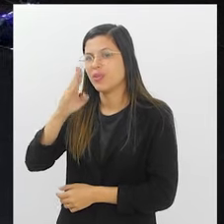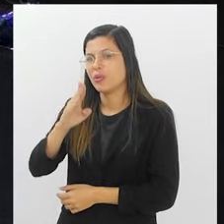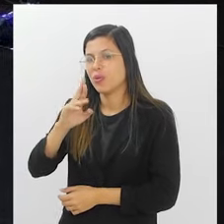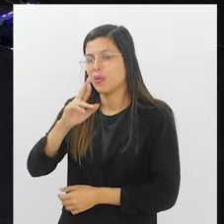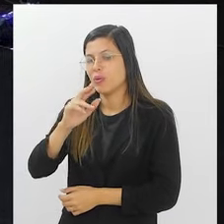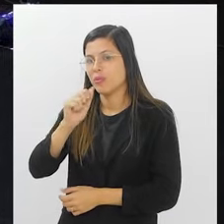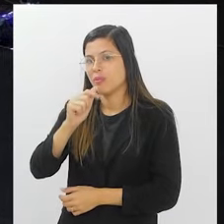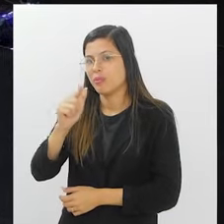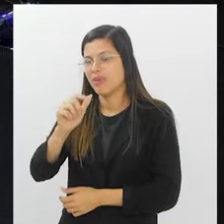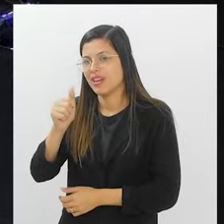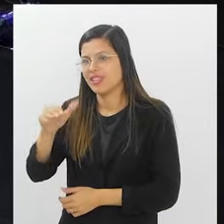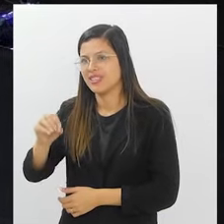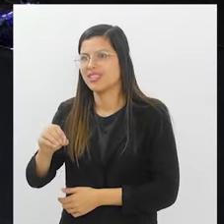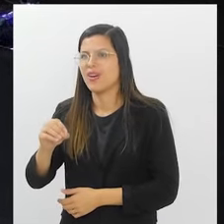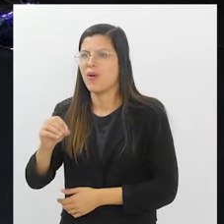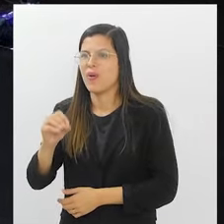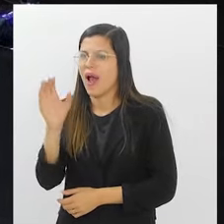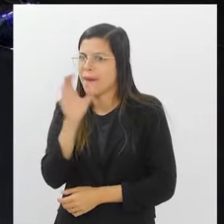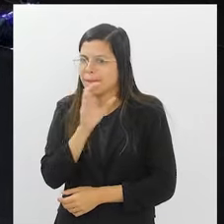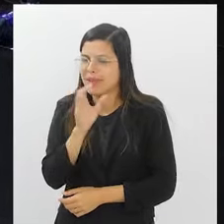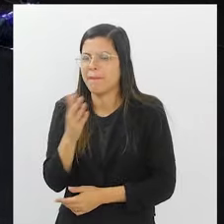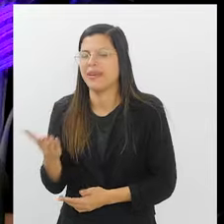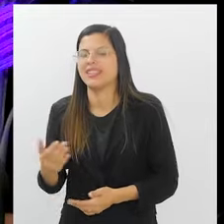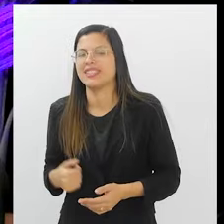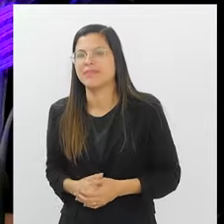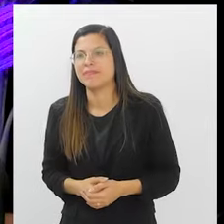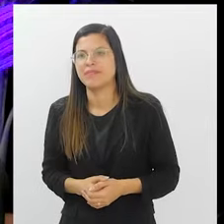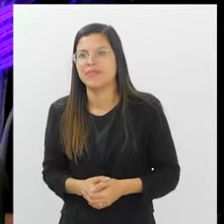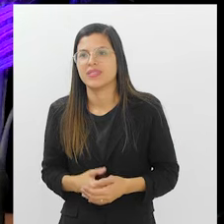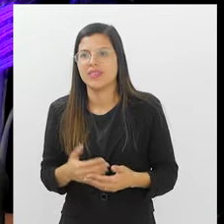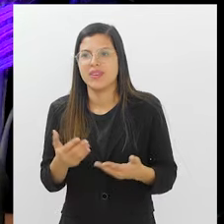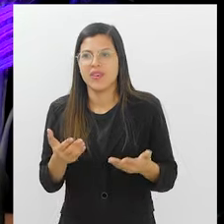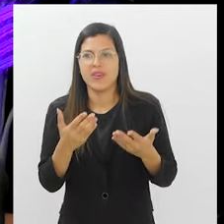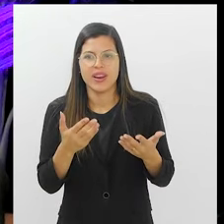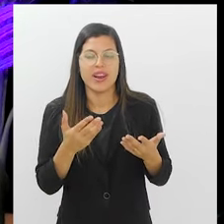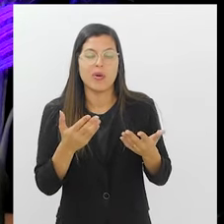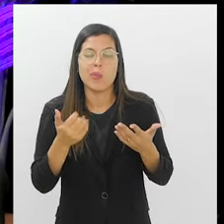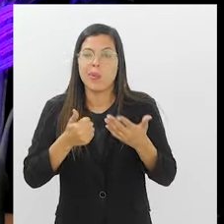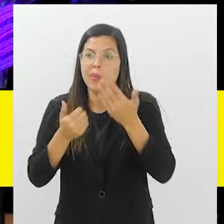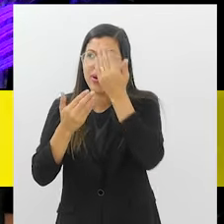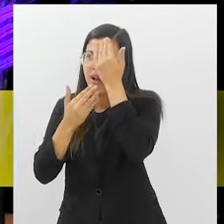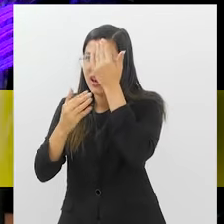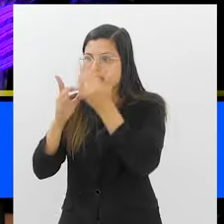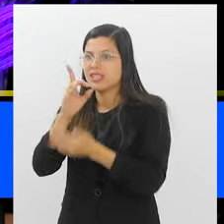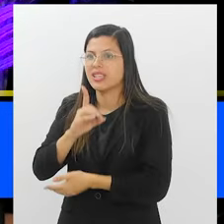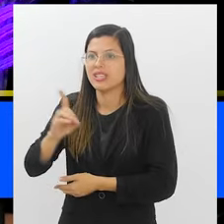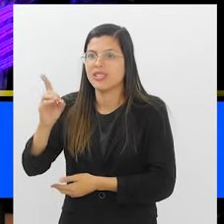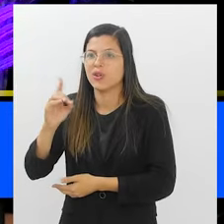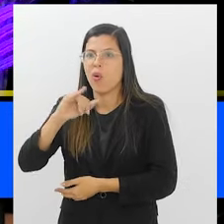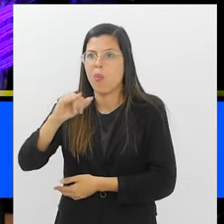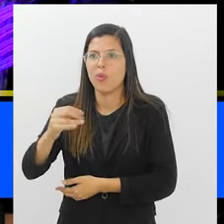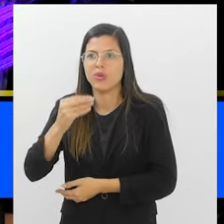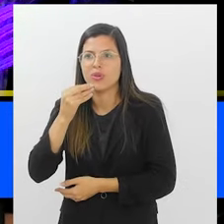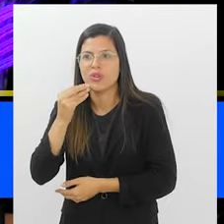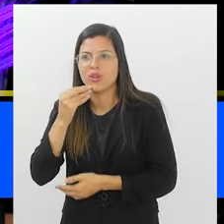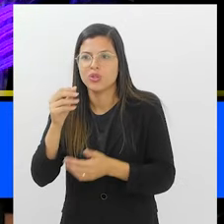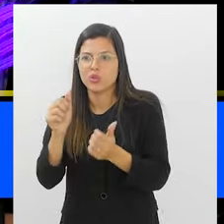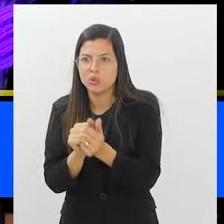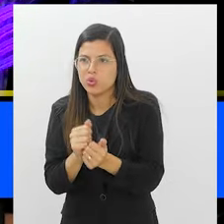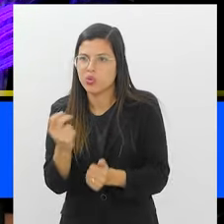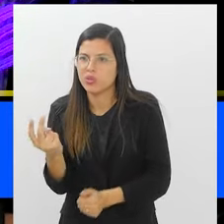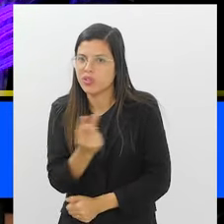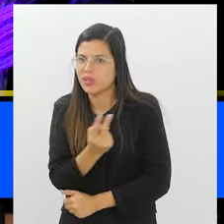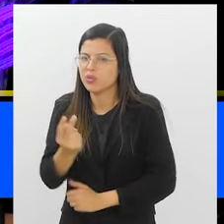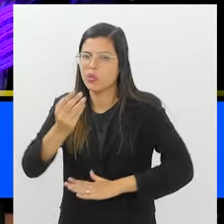Brazão, considerações finais rapidamente. Primeiramente, eu quero agradecer a Deus, né, de estar aqui com essa oportunidade junto com